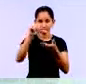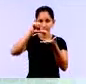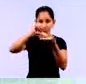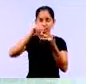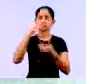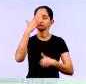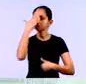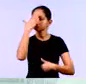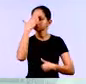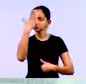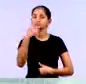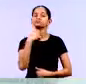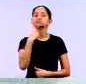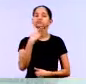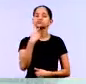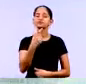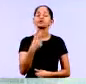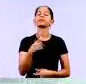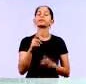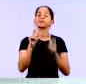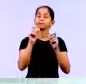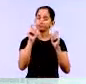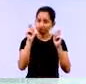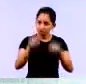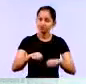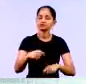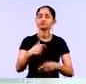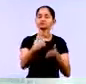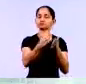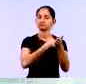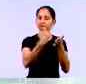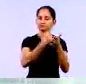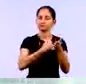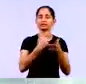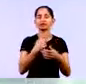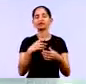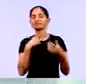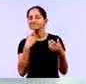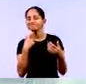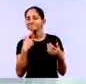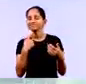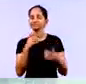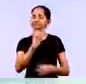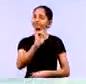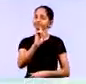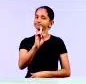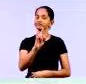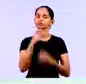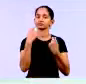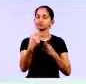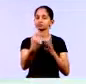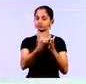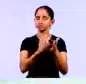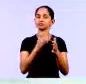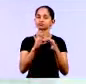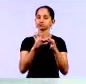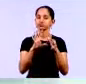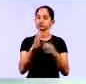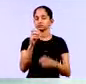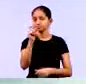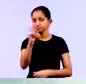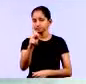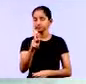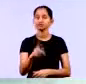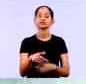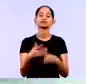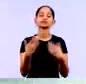Obrigado aí pela dúvida. Se tiver dúvida, tem que perguntar, gente. Não pode sair sem perguntar. Esse 1.067, lá